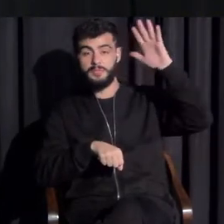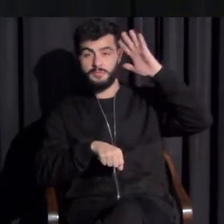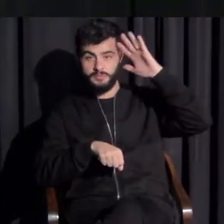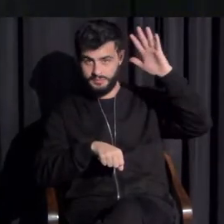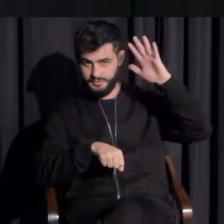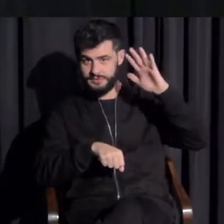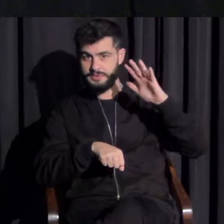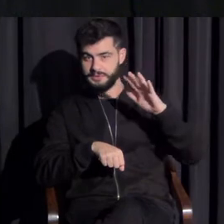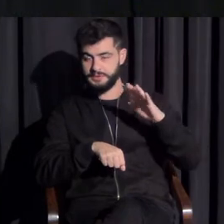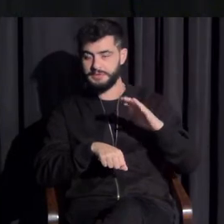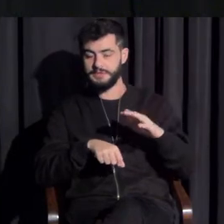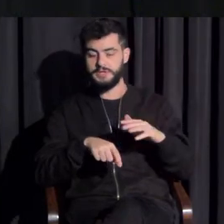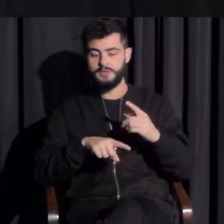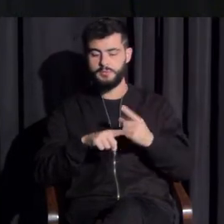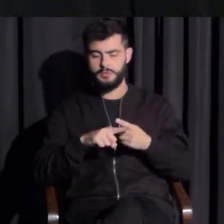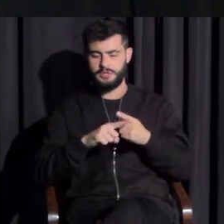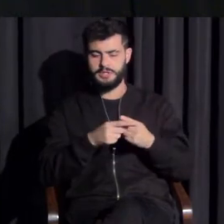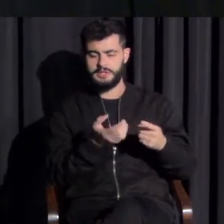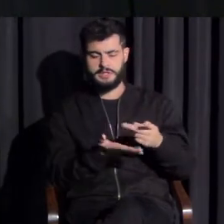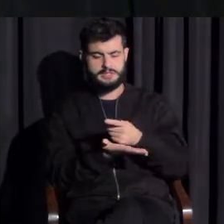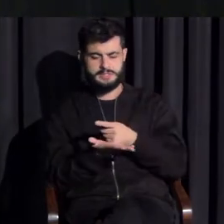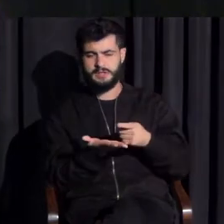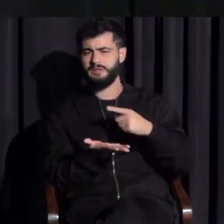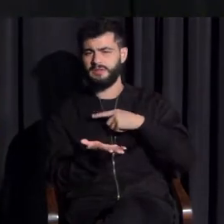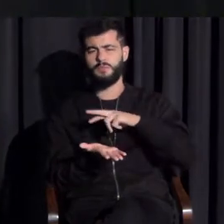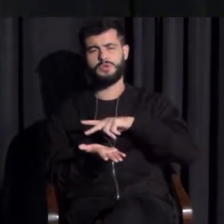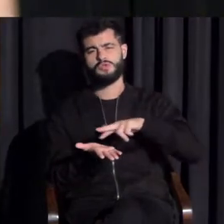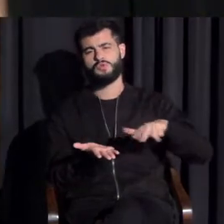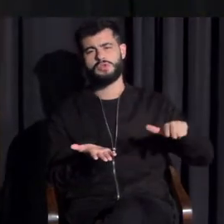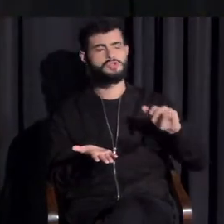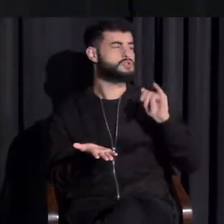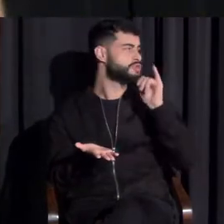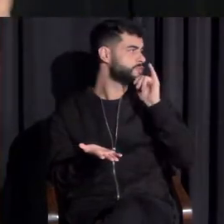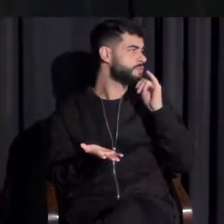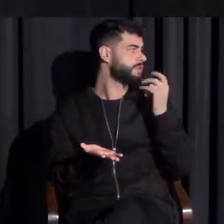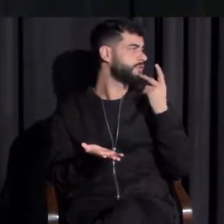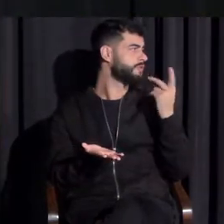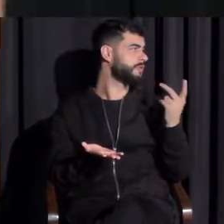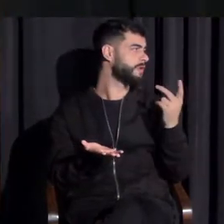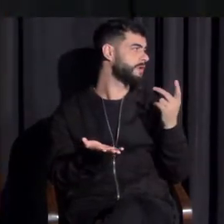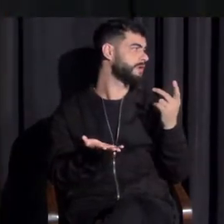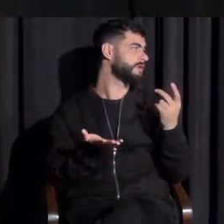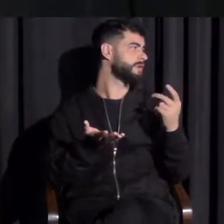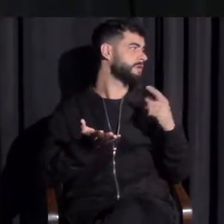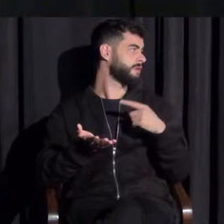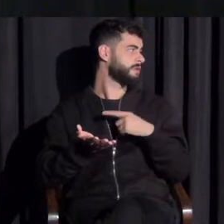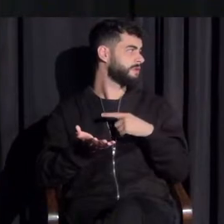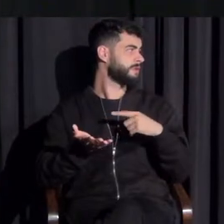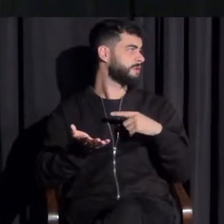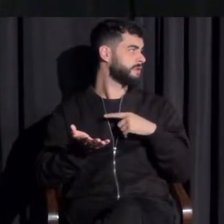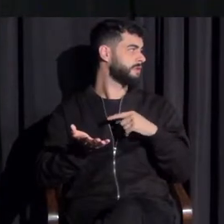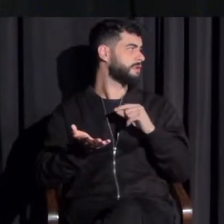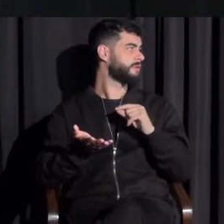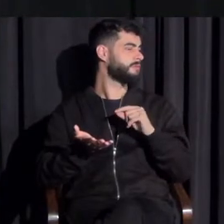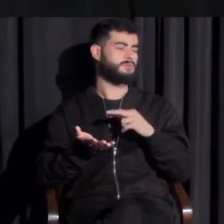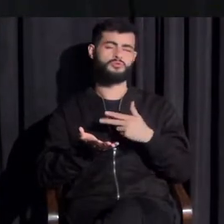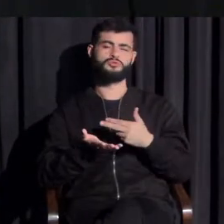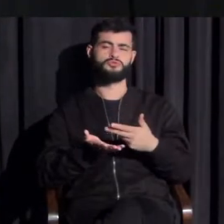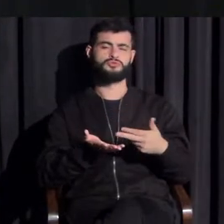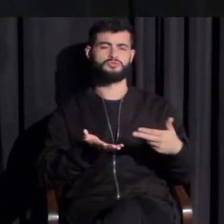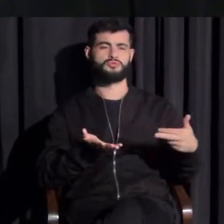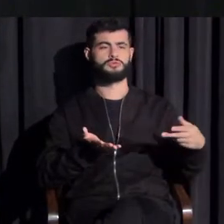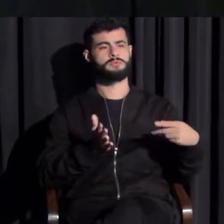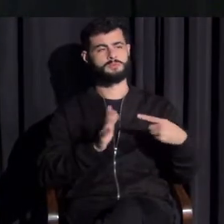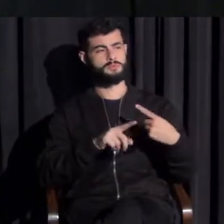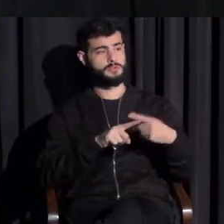desenho. Né? Lá na minha fala... que teve um monte de pontinho que eu espero que vocês tenham unido, né? Porque eu fui falando um monte de